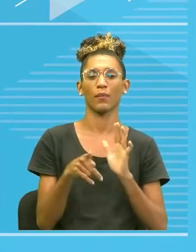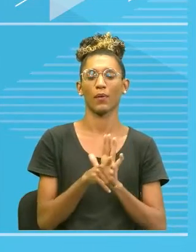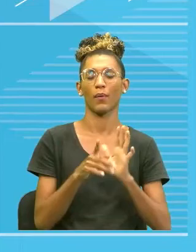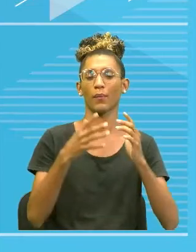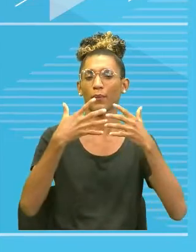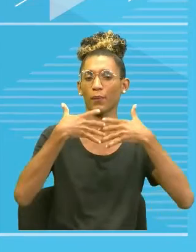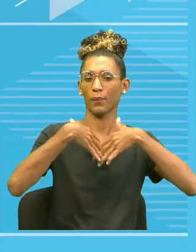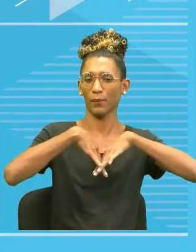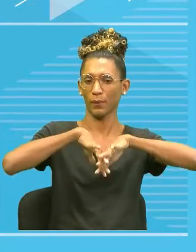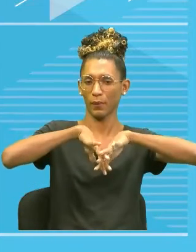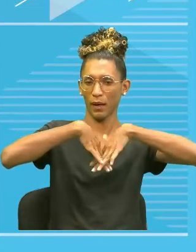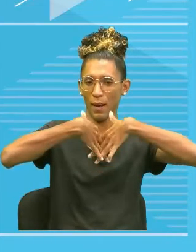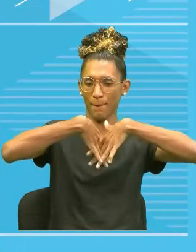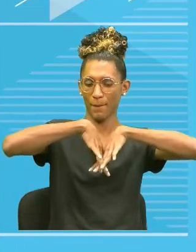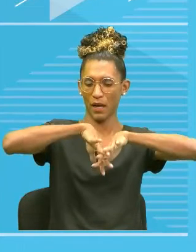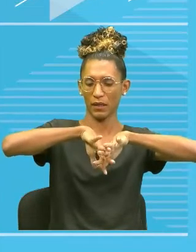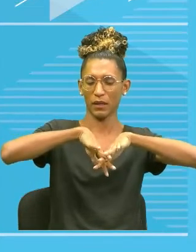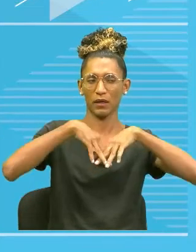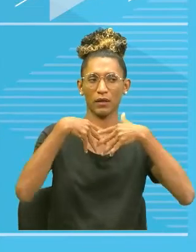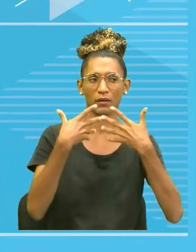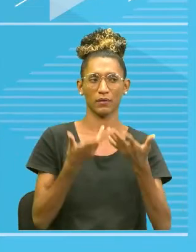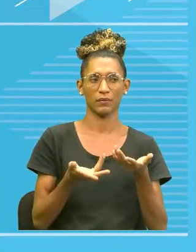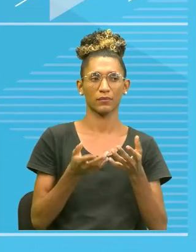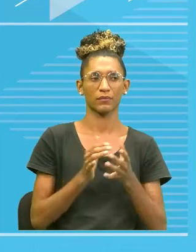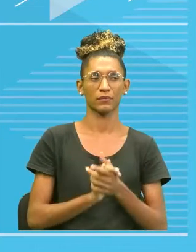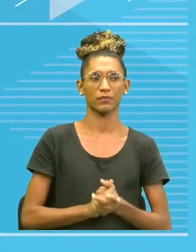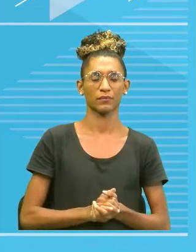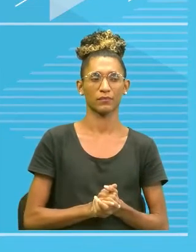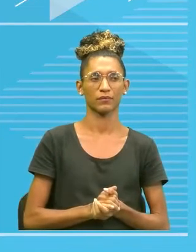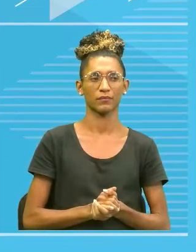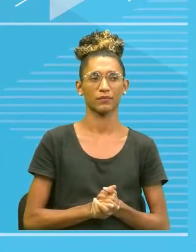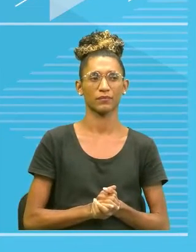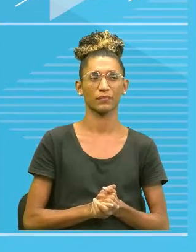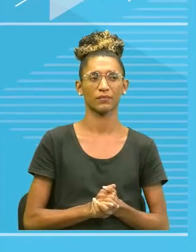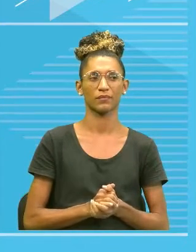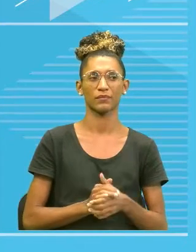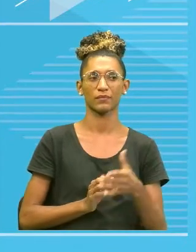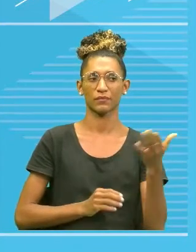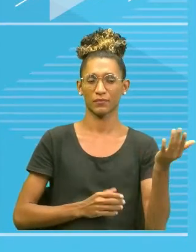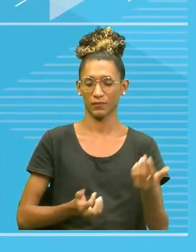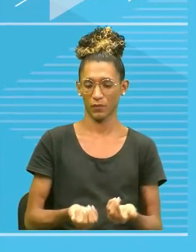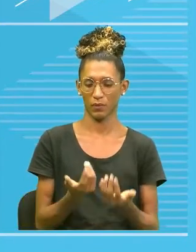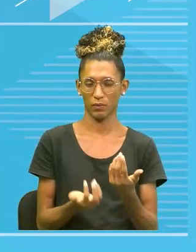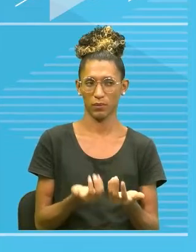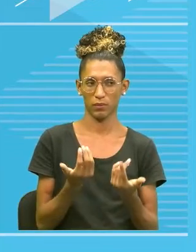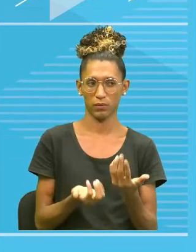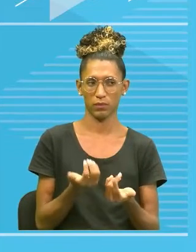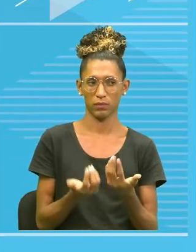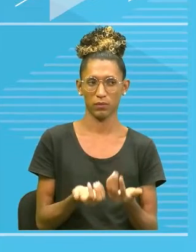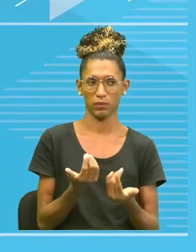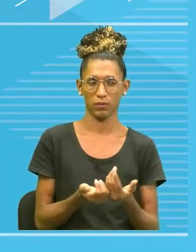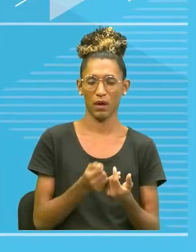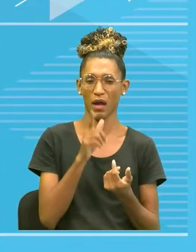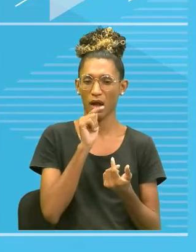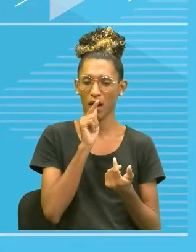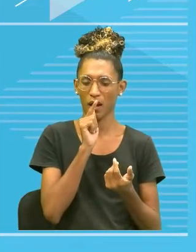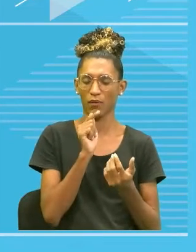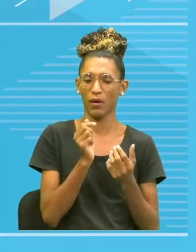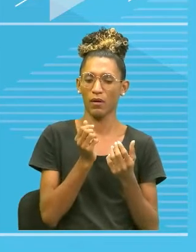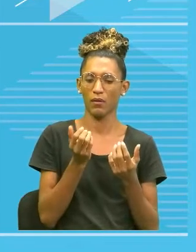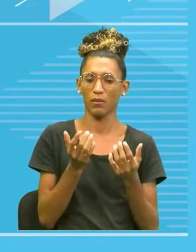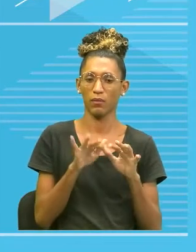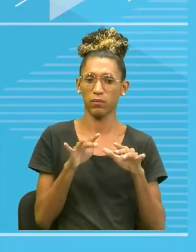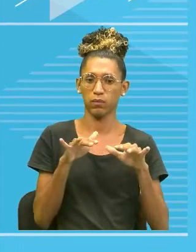Basicamente, você tem alguma coisa para ser queimado, o calor gerado esquenta uma água que gera um vapor